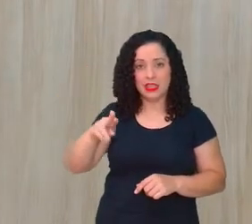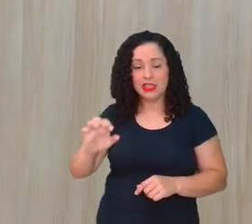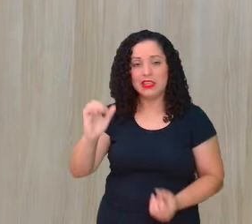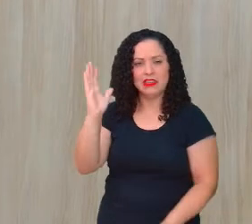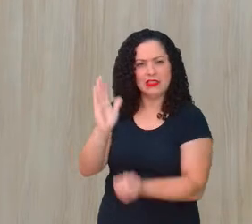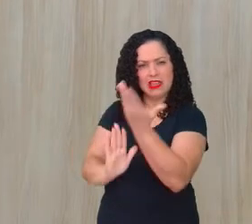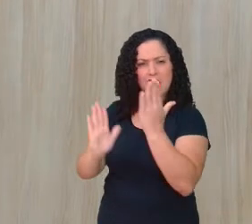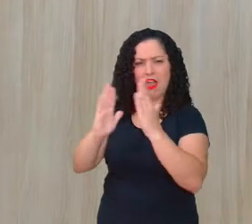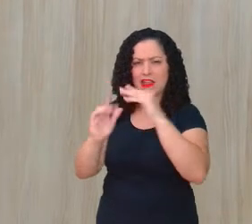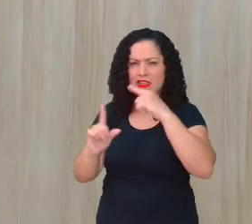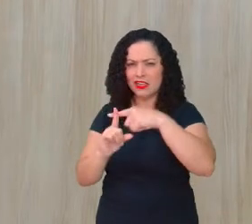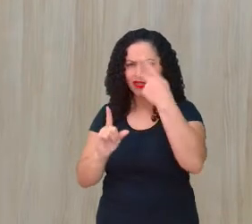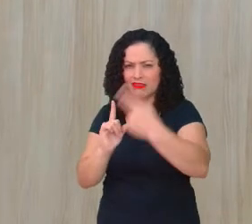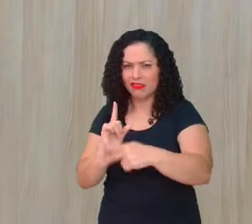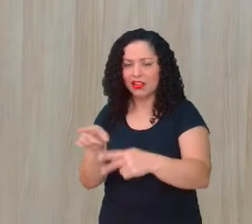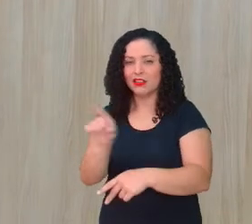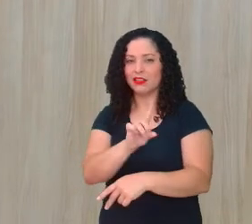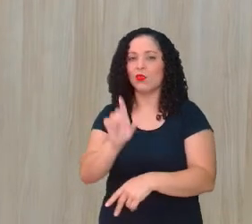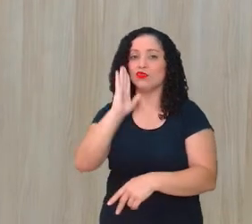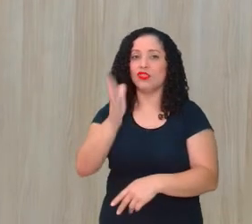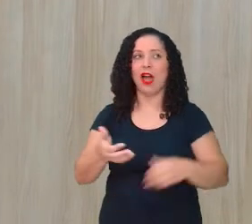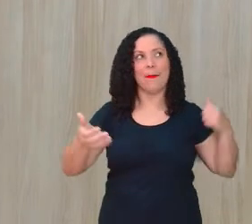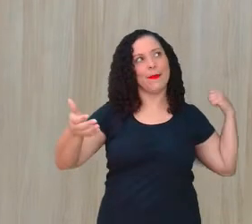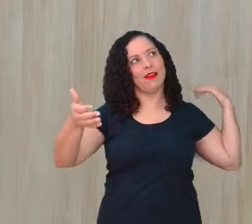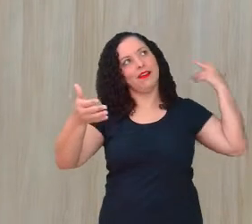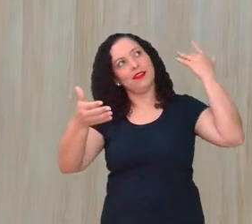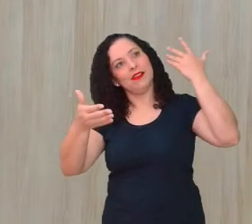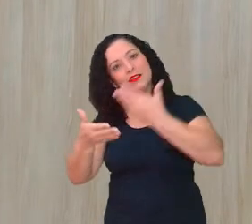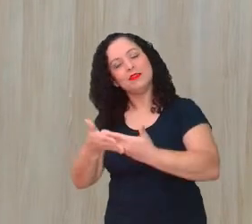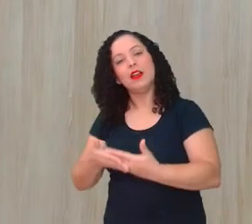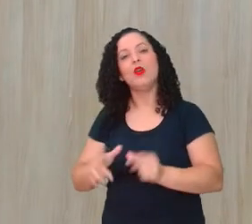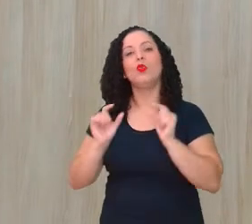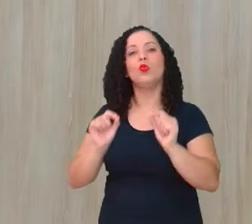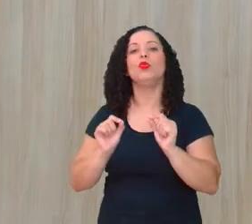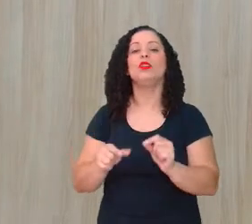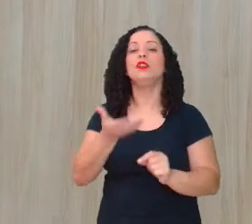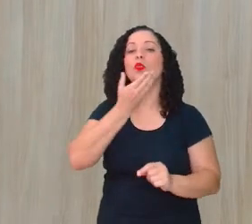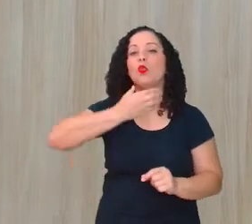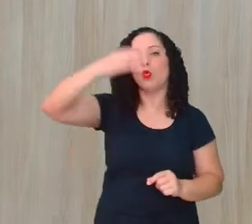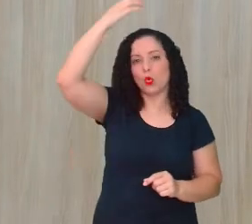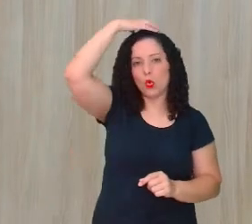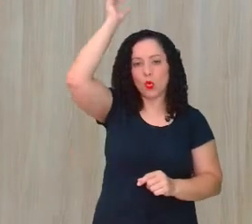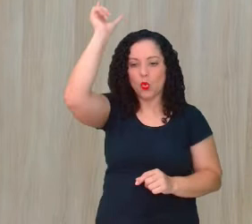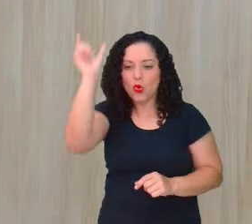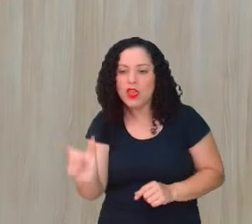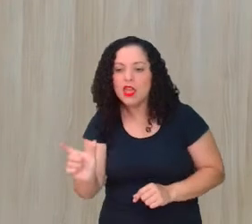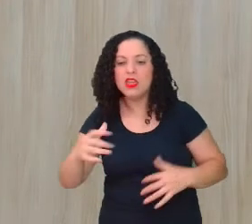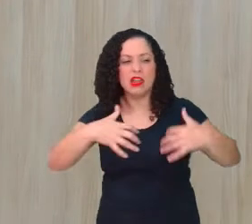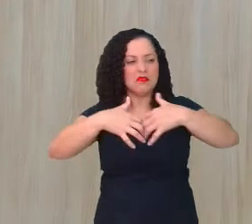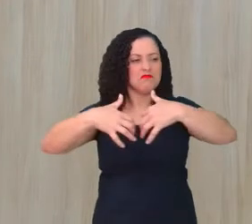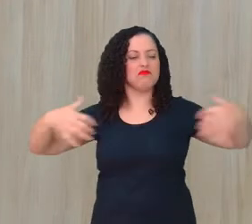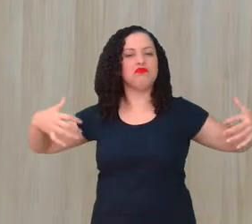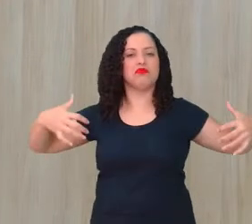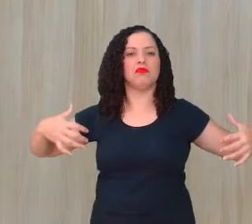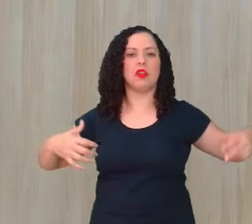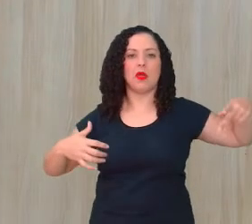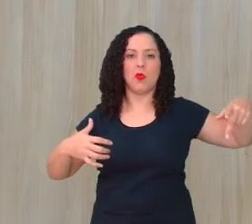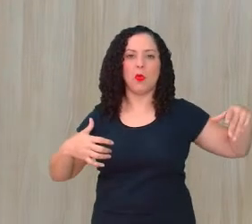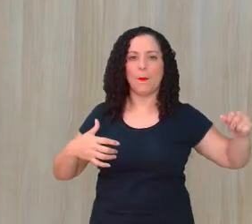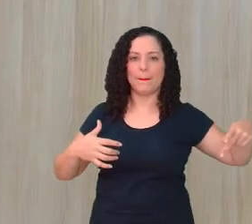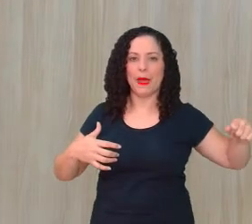igreja anglicana já existia. O que é que o rei Henrique VIII fez? Rompeu com o Papa e adotou